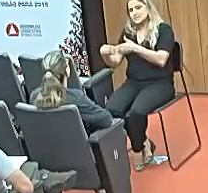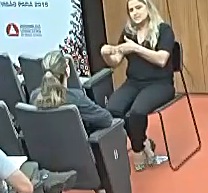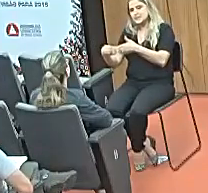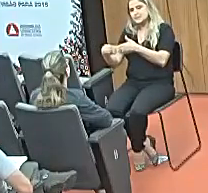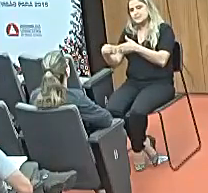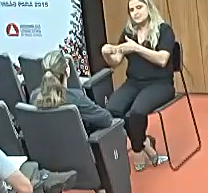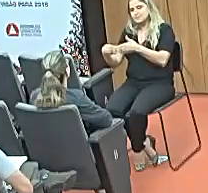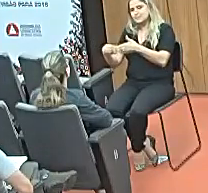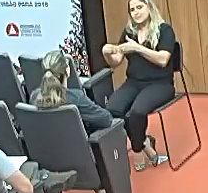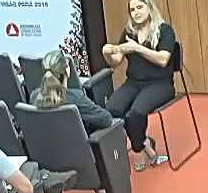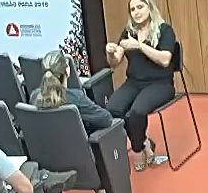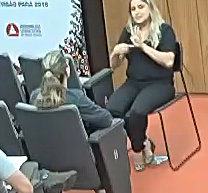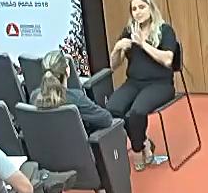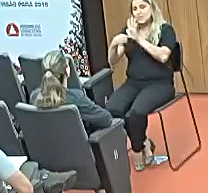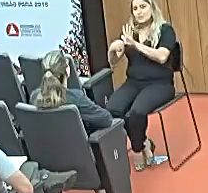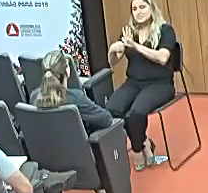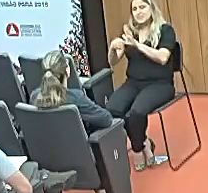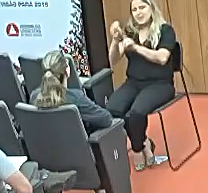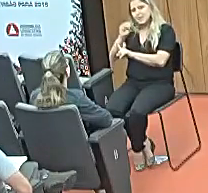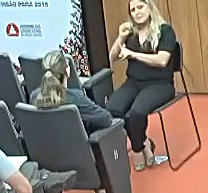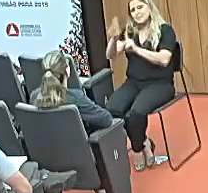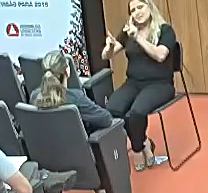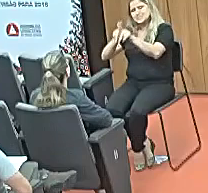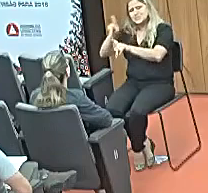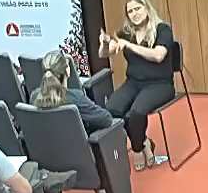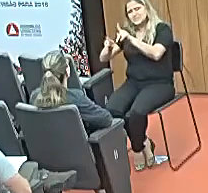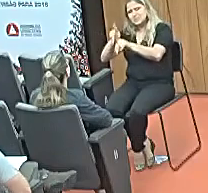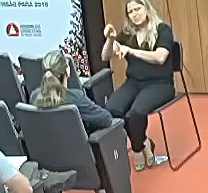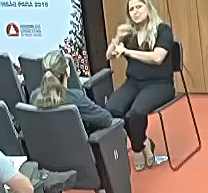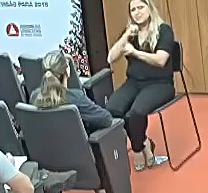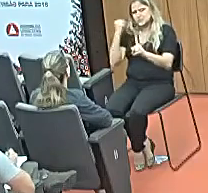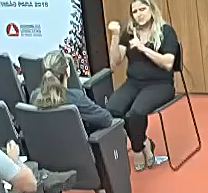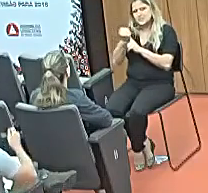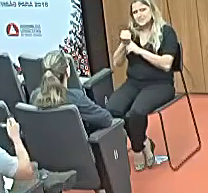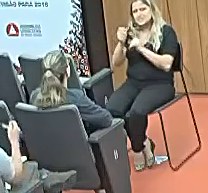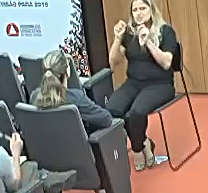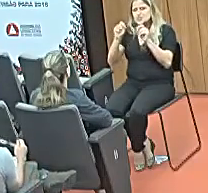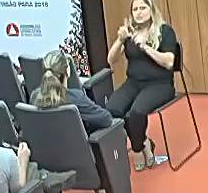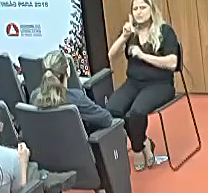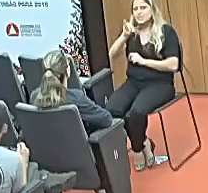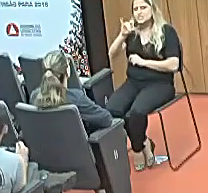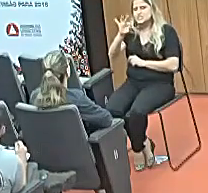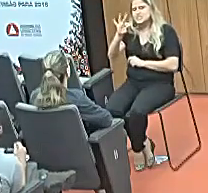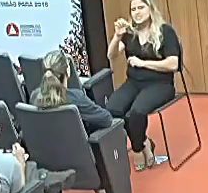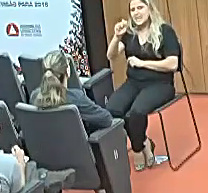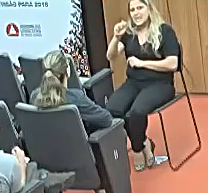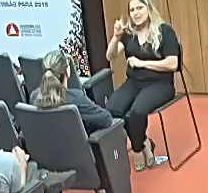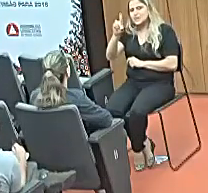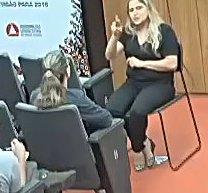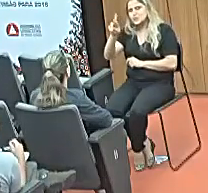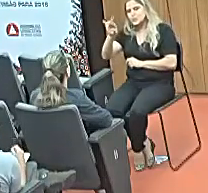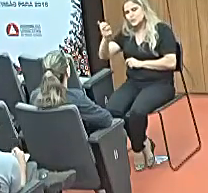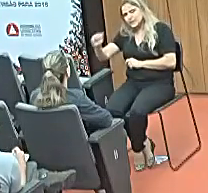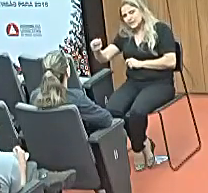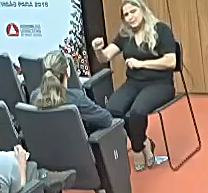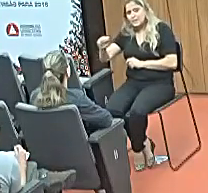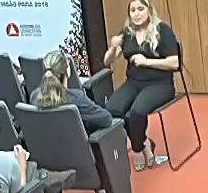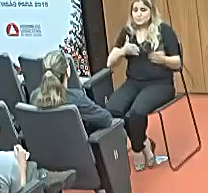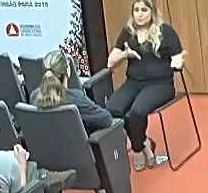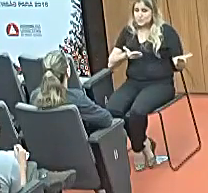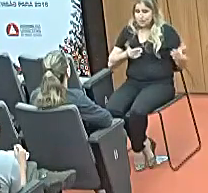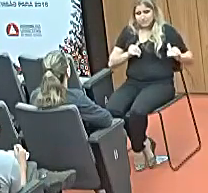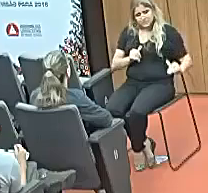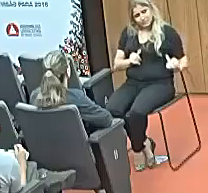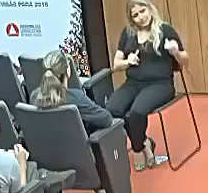a noção para a sociedade do que foi todo o histórico de ditadura no brasil conscientizar nas novas gerações que estão crescendo agora de uma